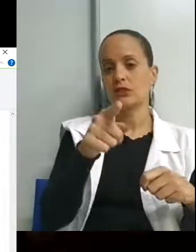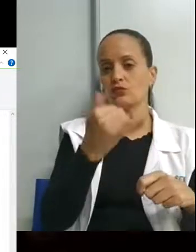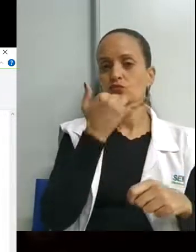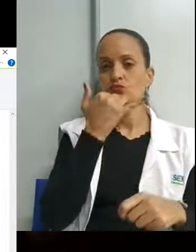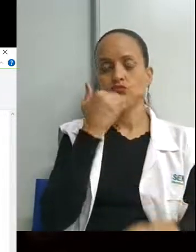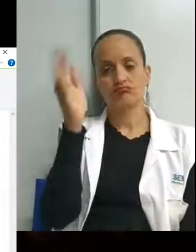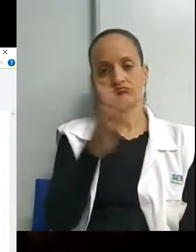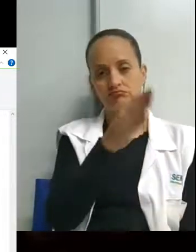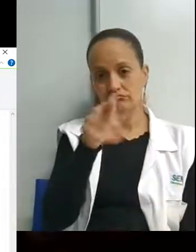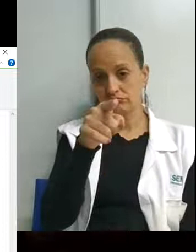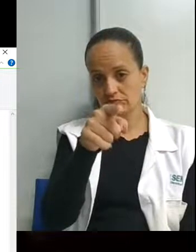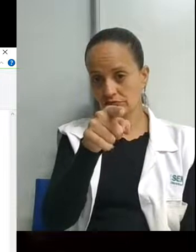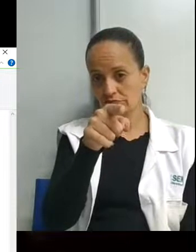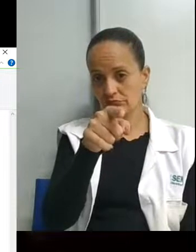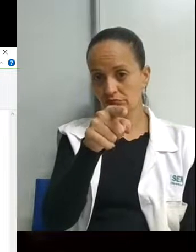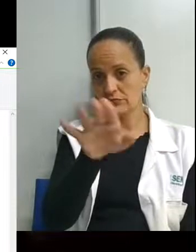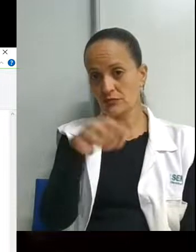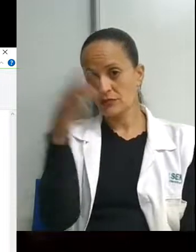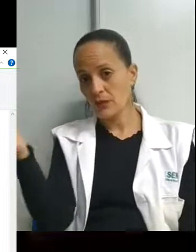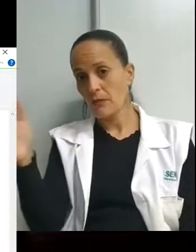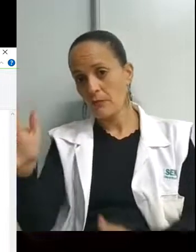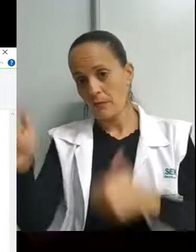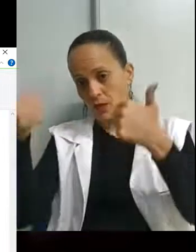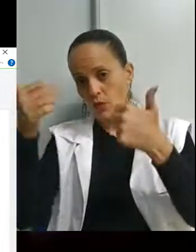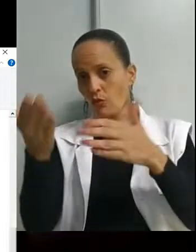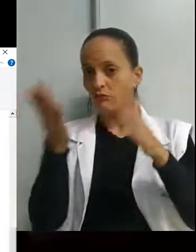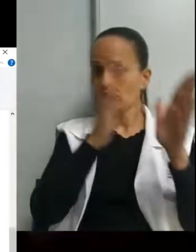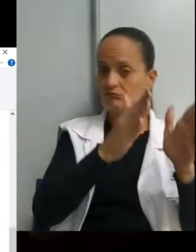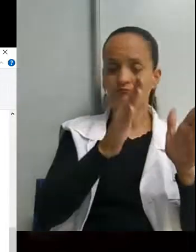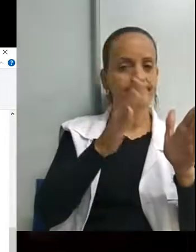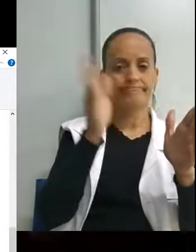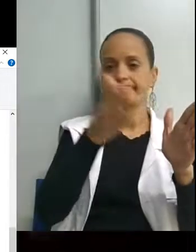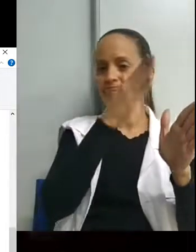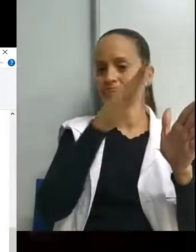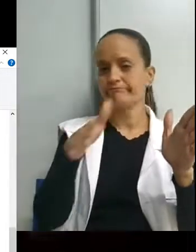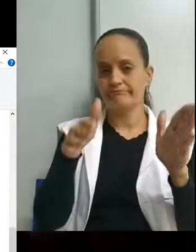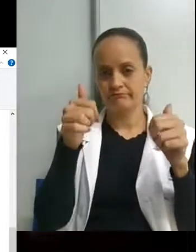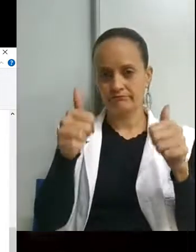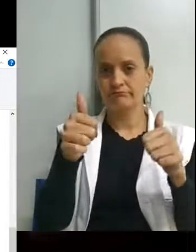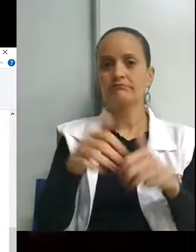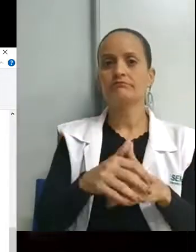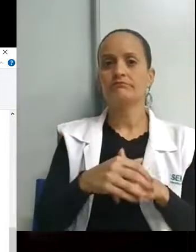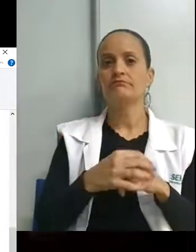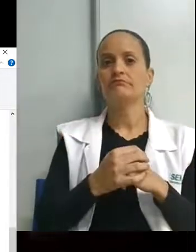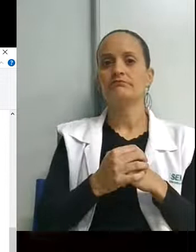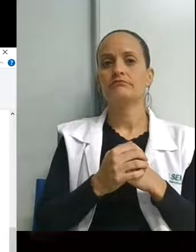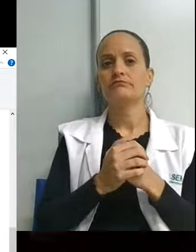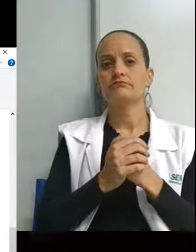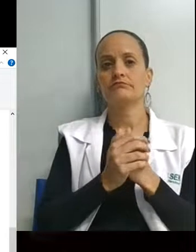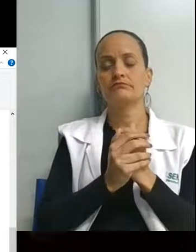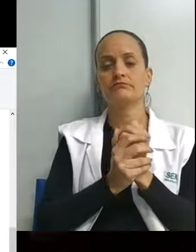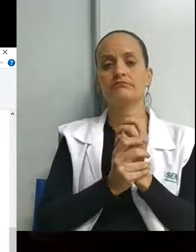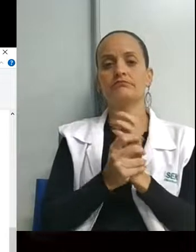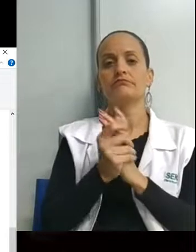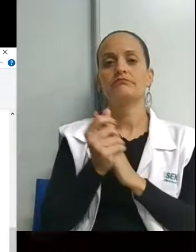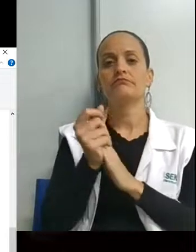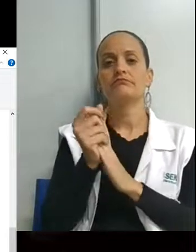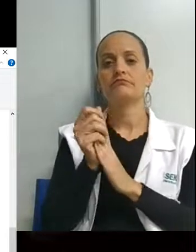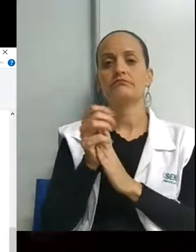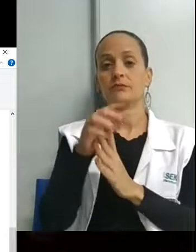ó, e a gente vai considerar esse aqui, certo? Vou explicar o porquê daqui a pouquinho, só corrigir aqui essa